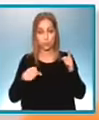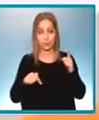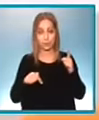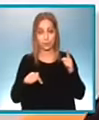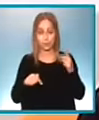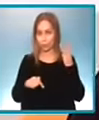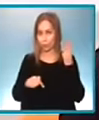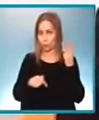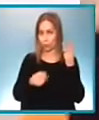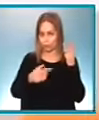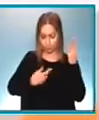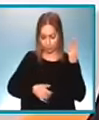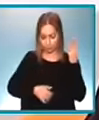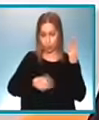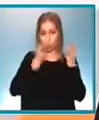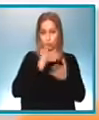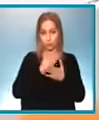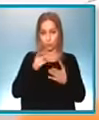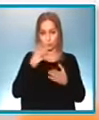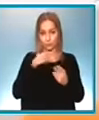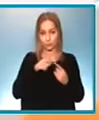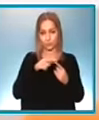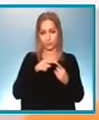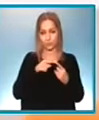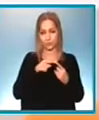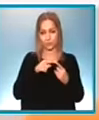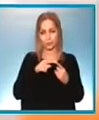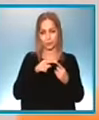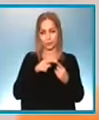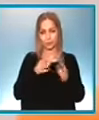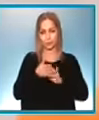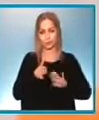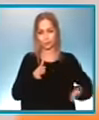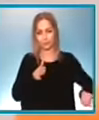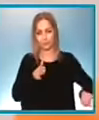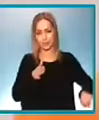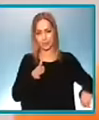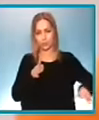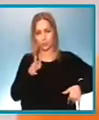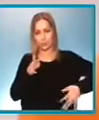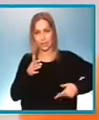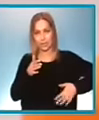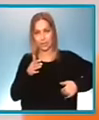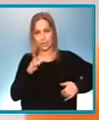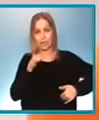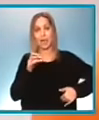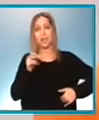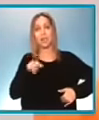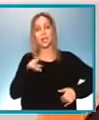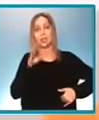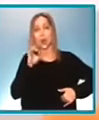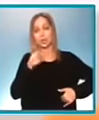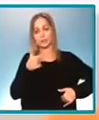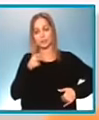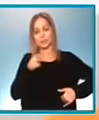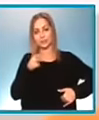cordes. E eles, uma era esquerda, como é que diz? Com mão esquerda. Canhota. Canhota.